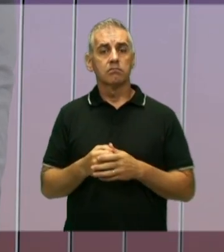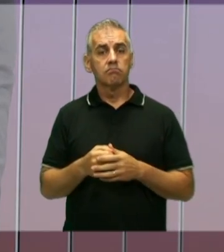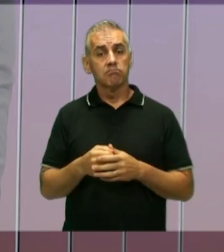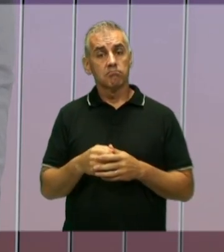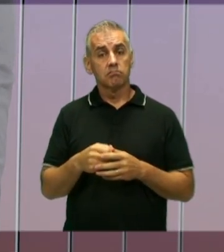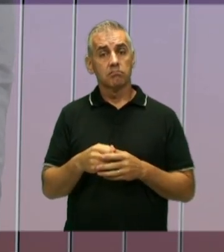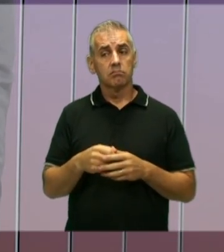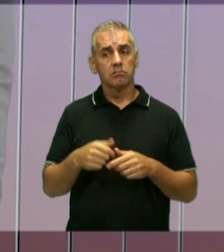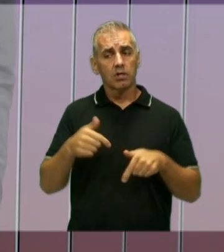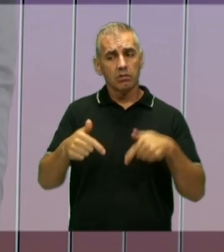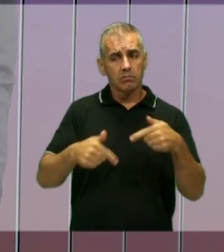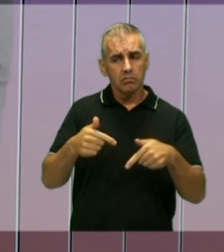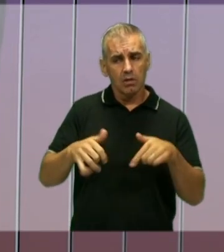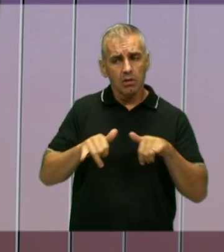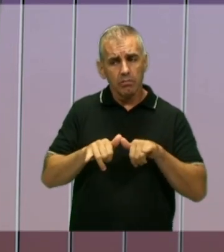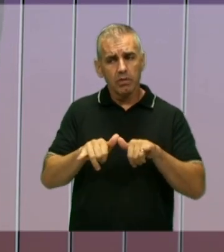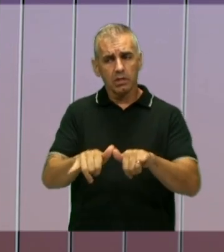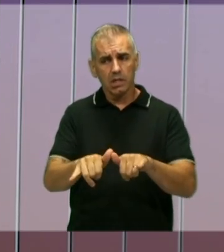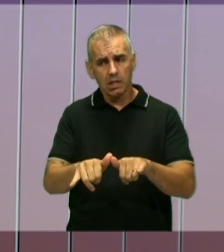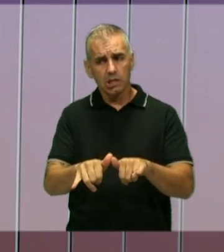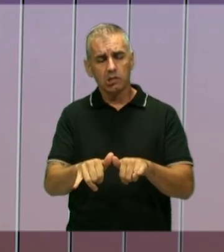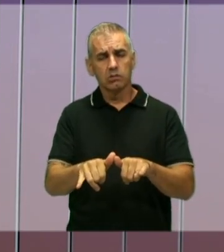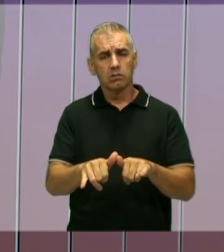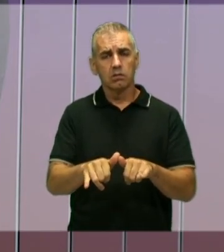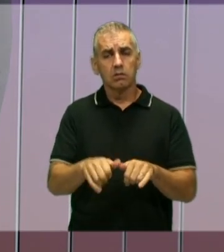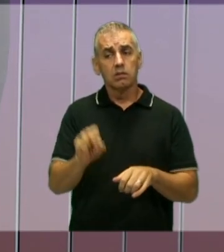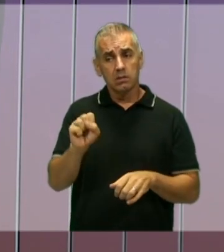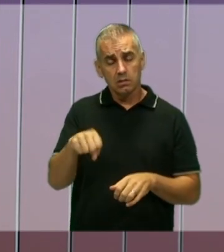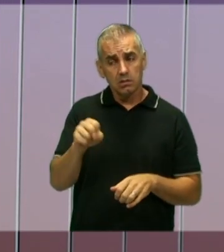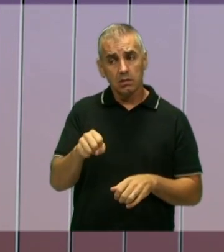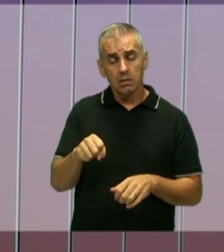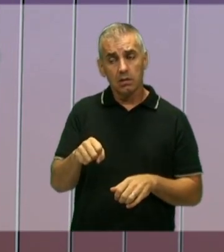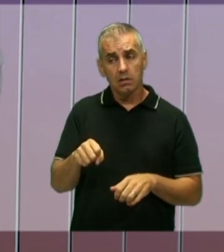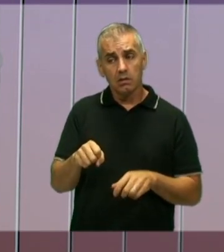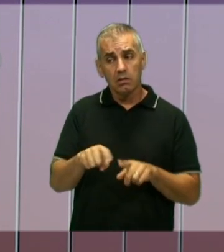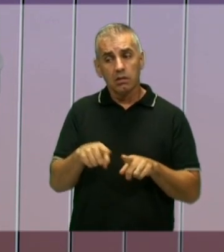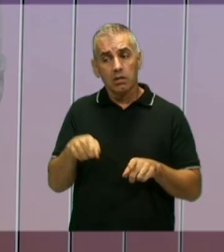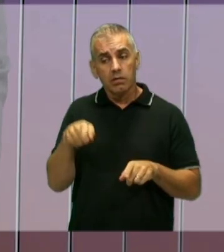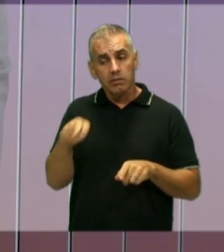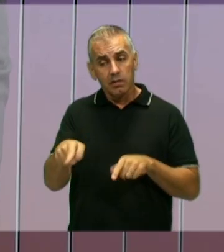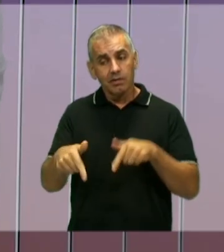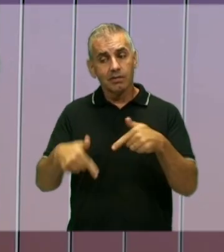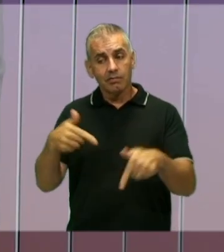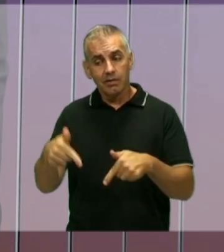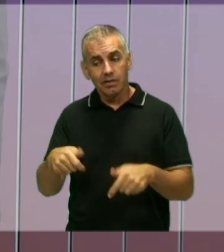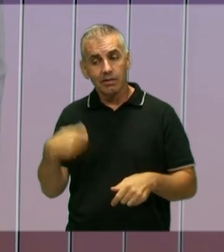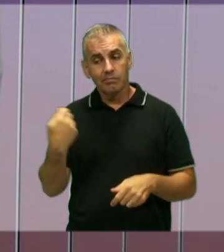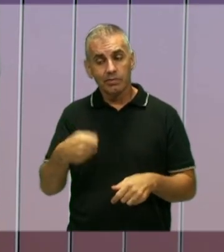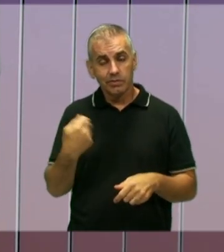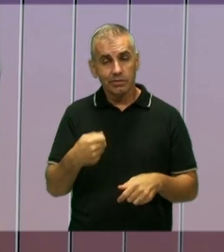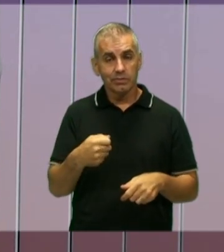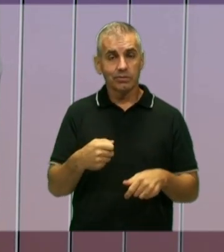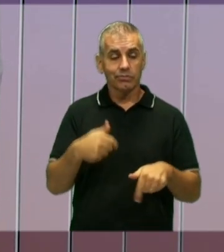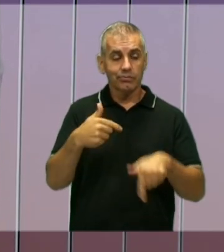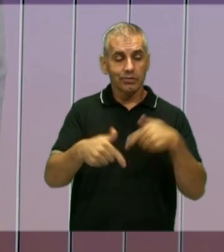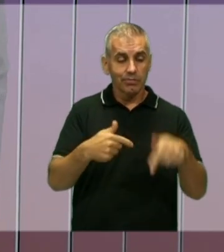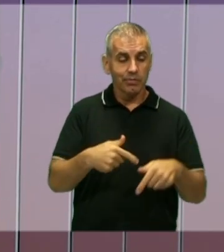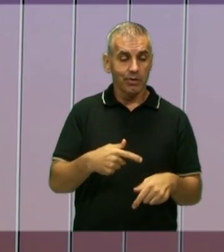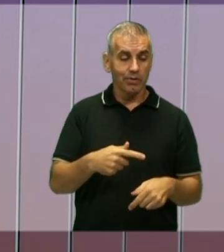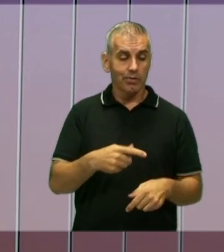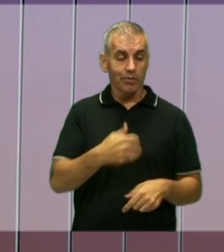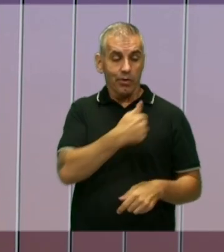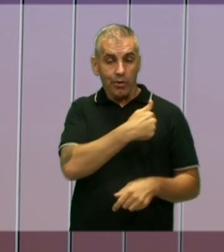Sim, mas de certa forma, para essas pessoas poderem trabalhar, é preciso que o serviço público funcione. Eu não posso permitir que a minha cidade entre num colapso.